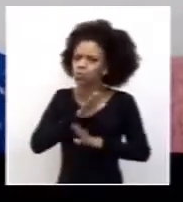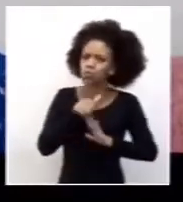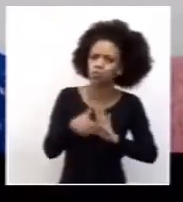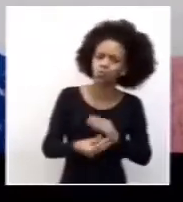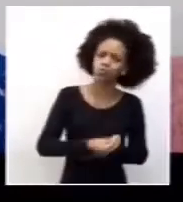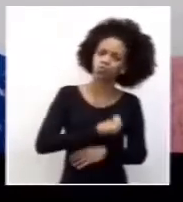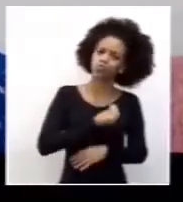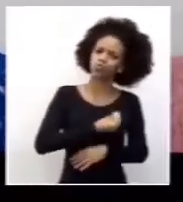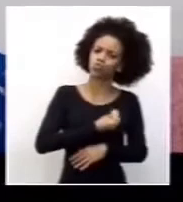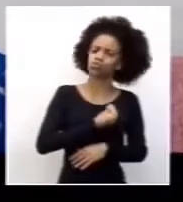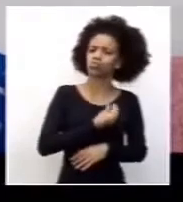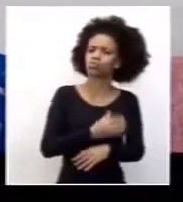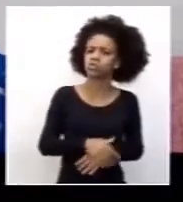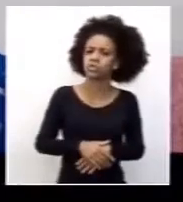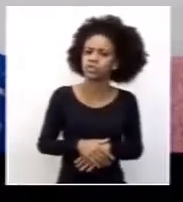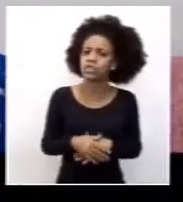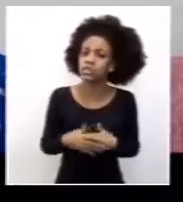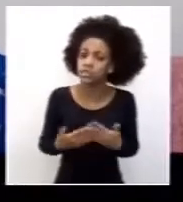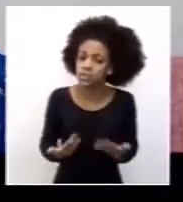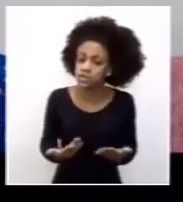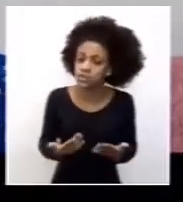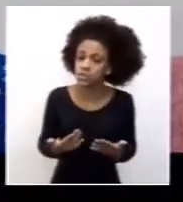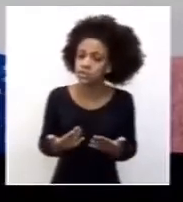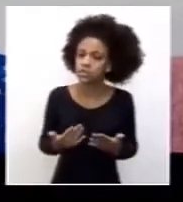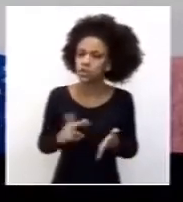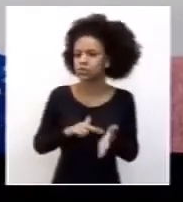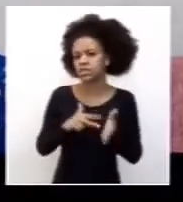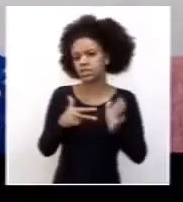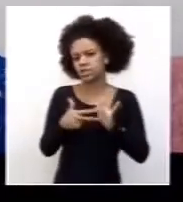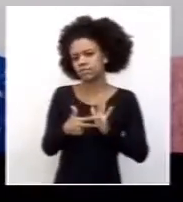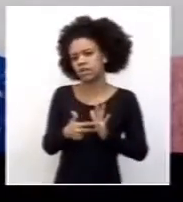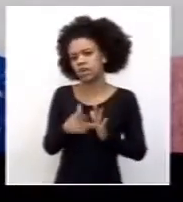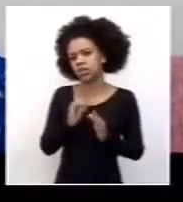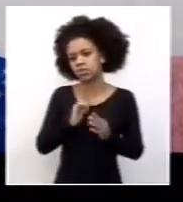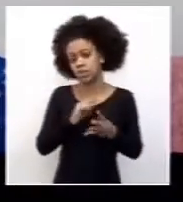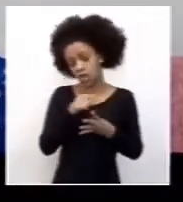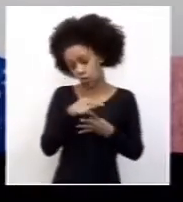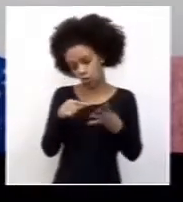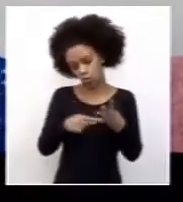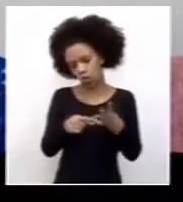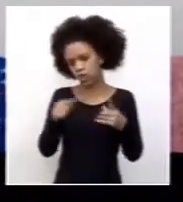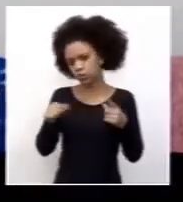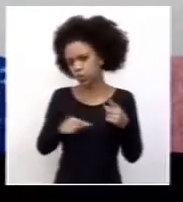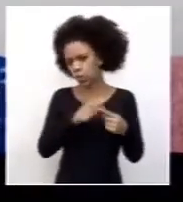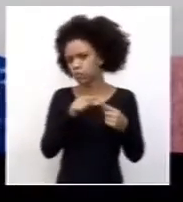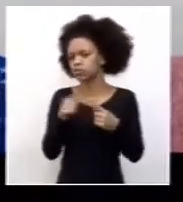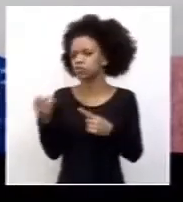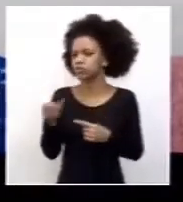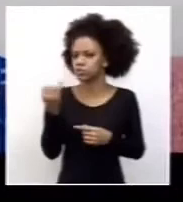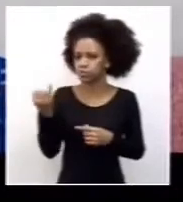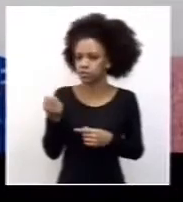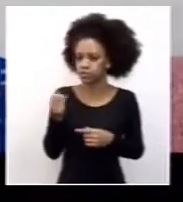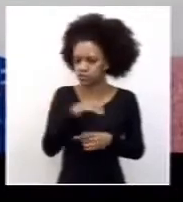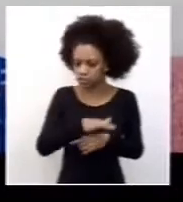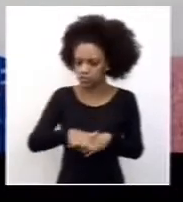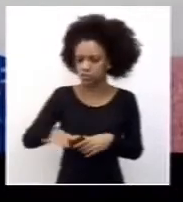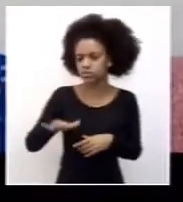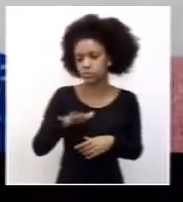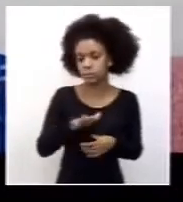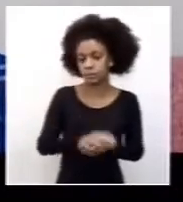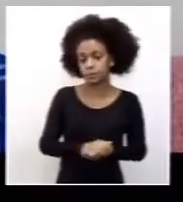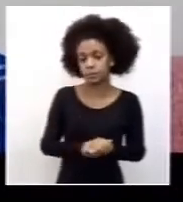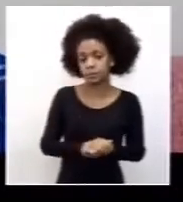para Forneiro, essa definição aponta 4 dimensões importantes nesses ambientes